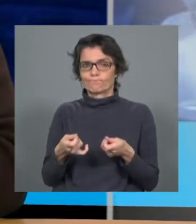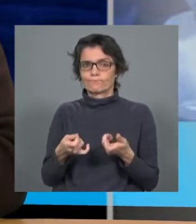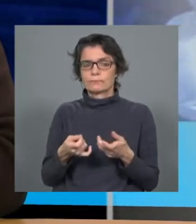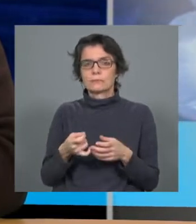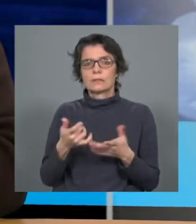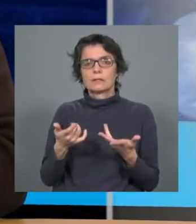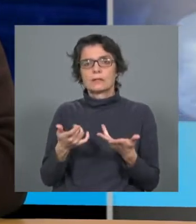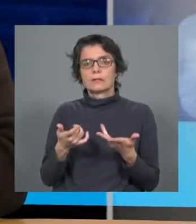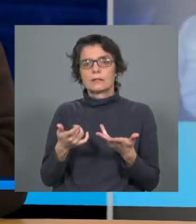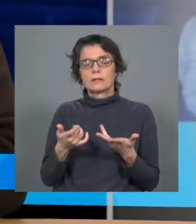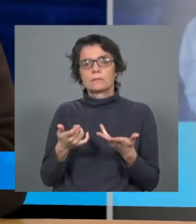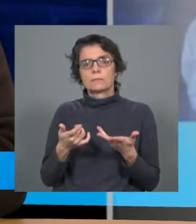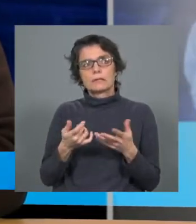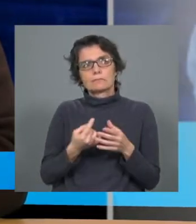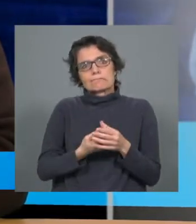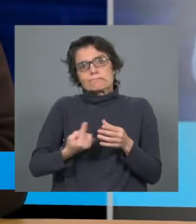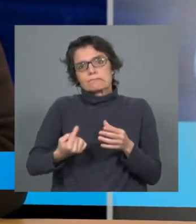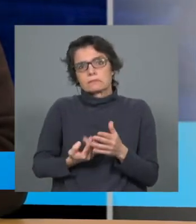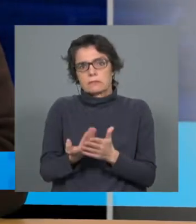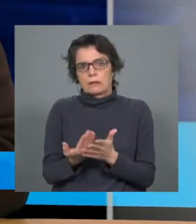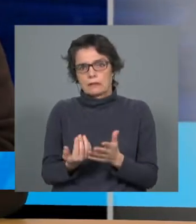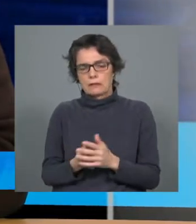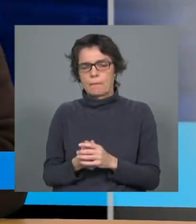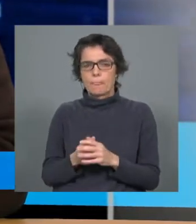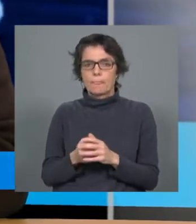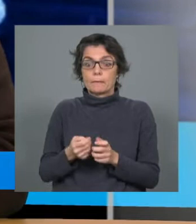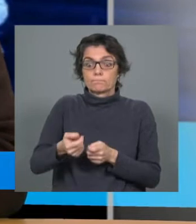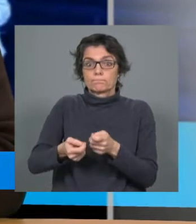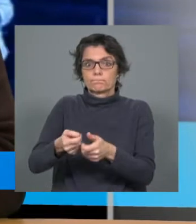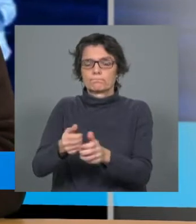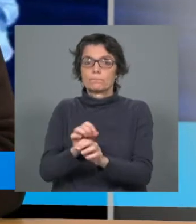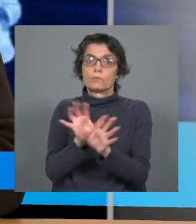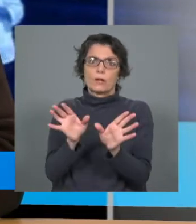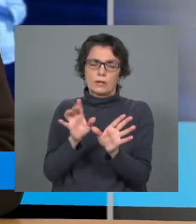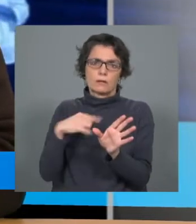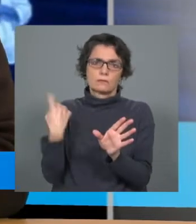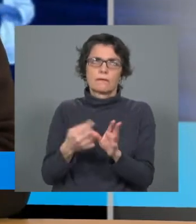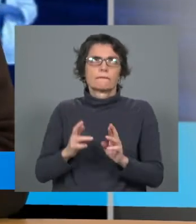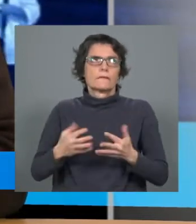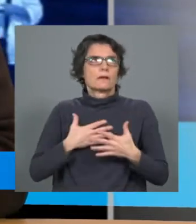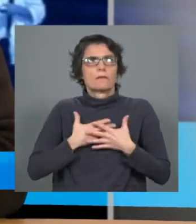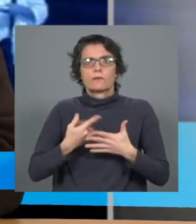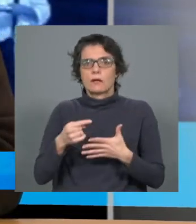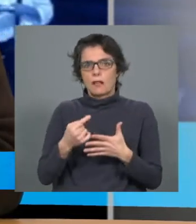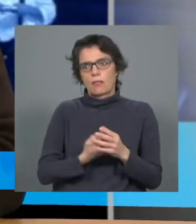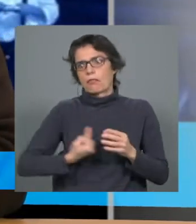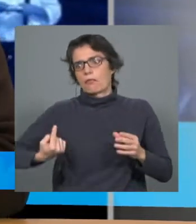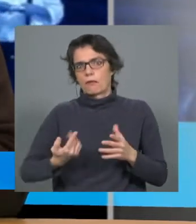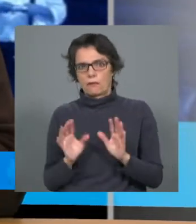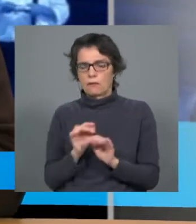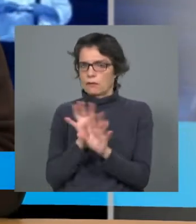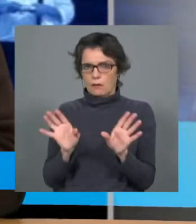desconfinar. Por um lado, porque claro que todos estamos a desejar desconfinar e a precisar desconfinar